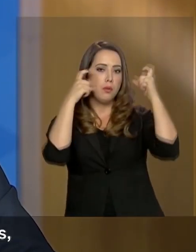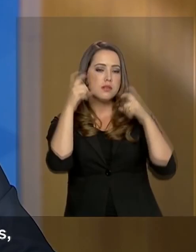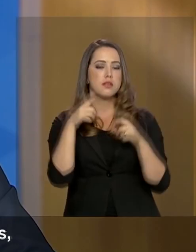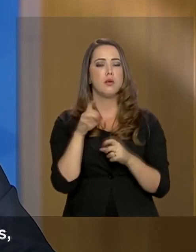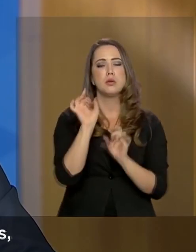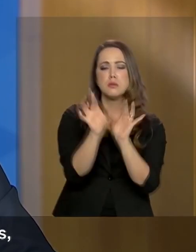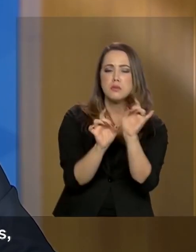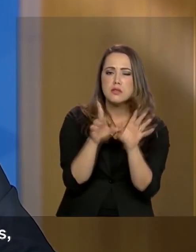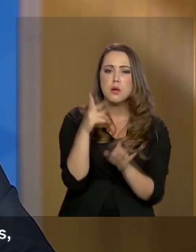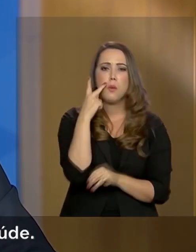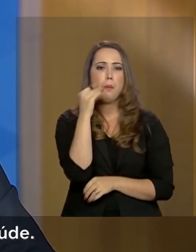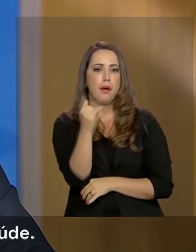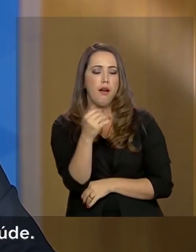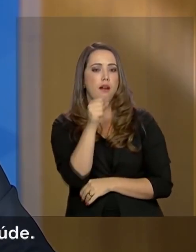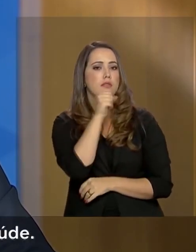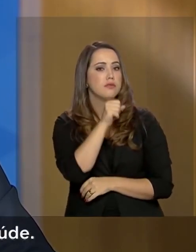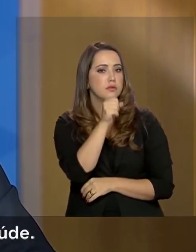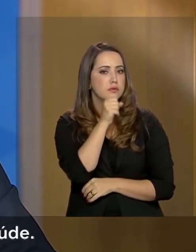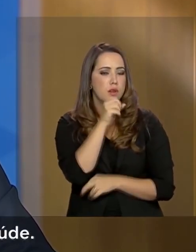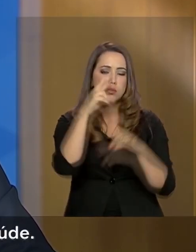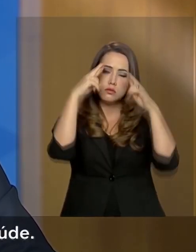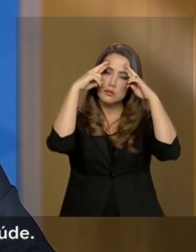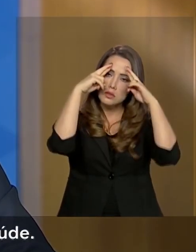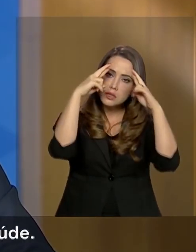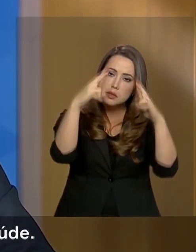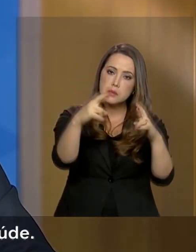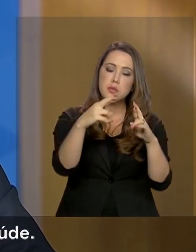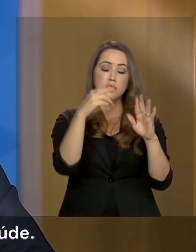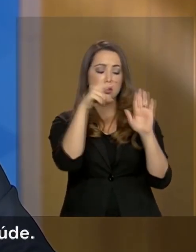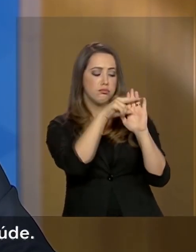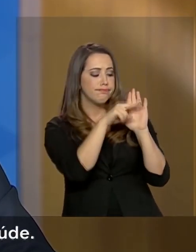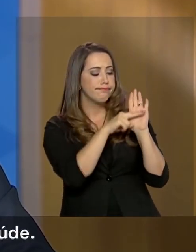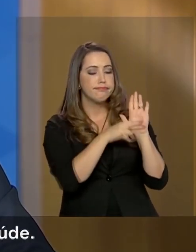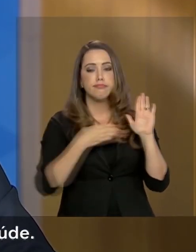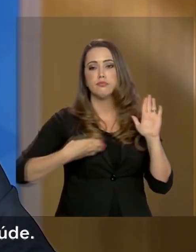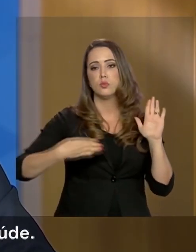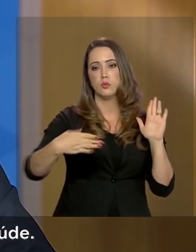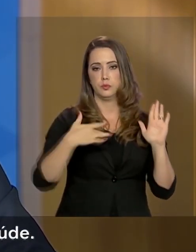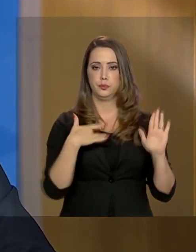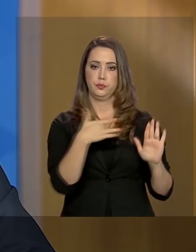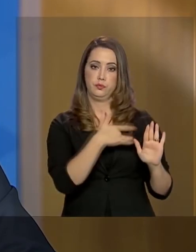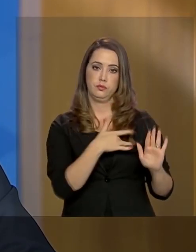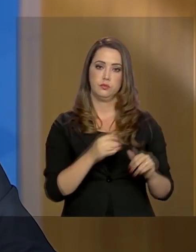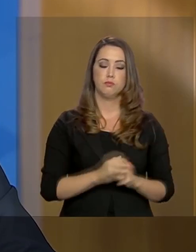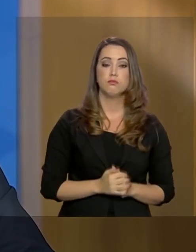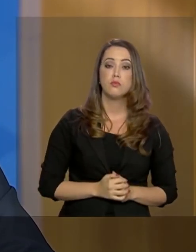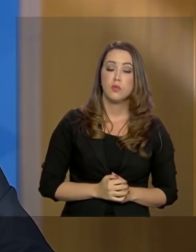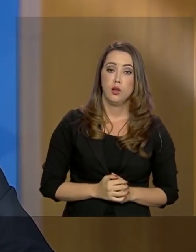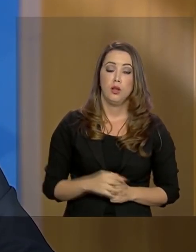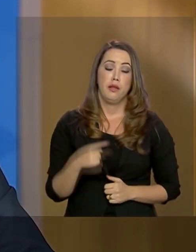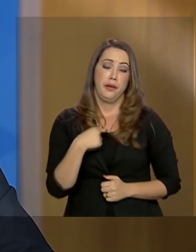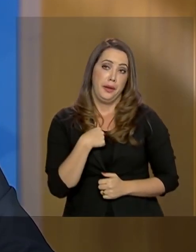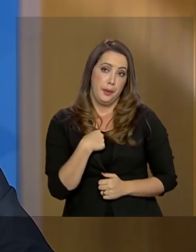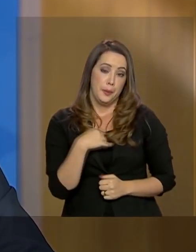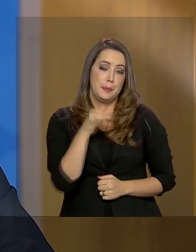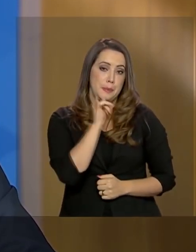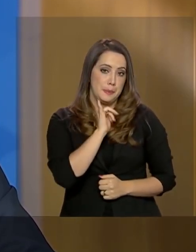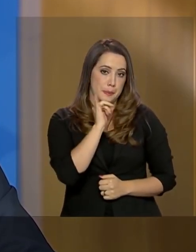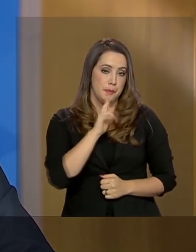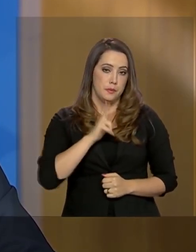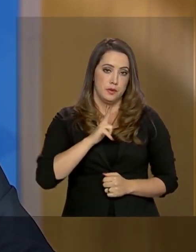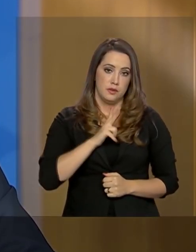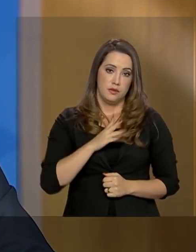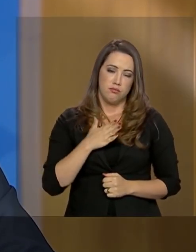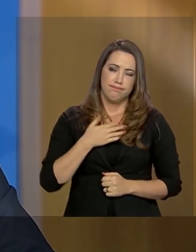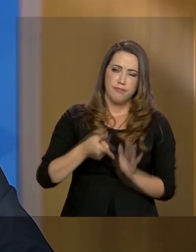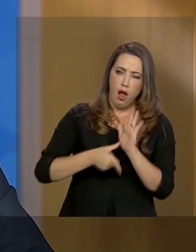90 dias de duração, não vai ter tempo de investigar esse povo todo. É óbvio que não. É evidente que não. Tem que ser muito